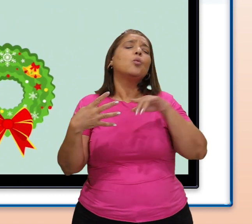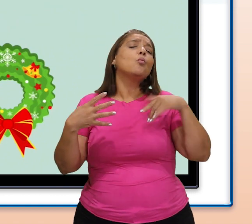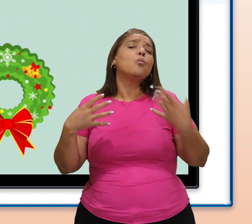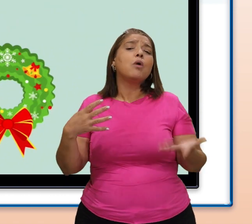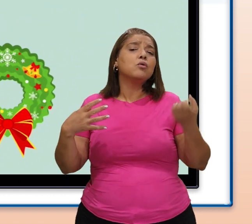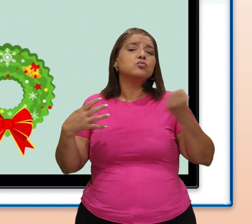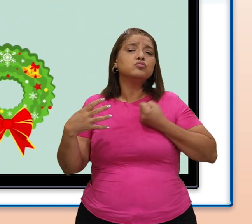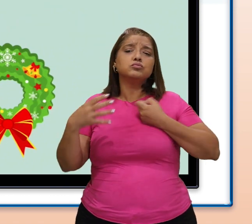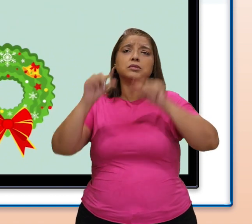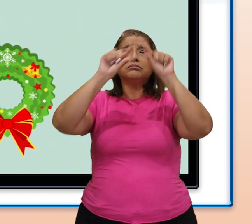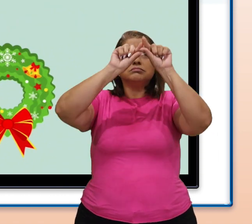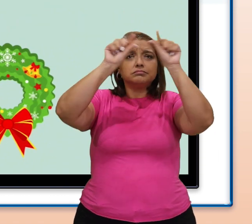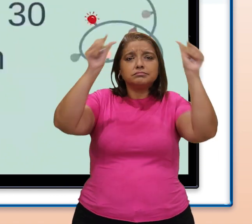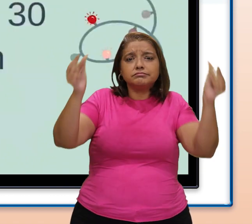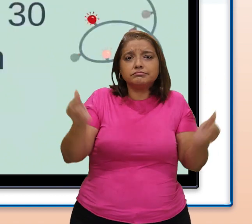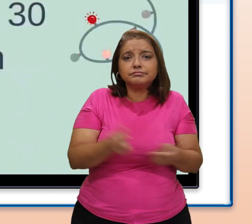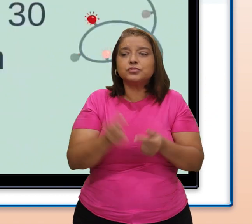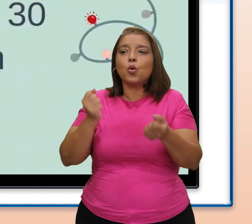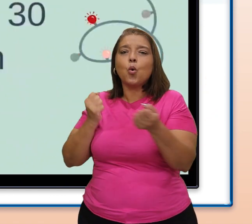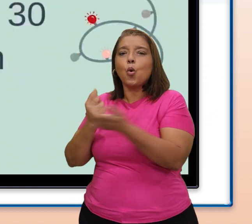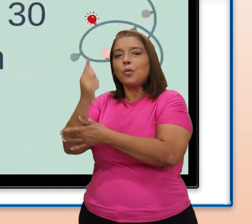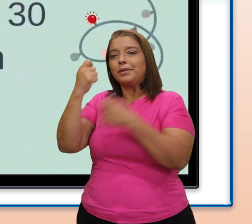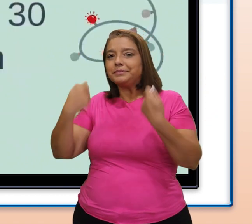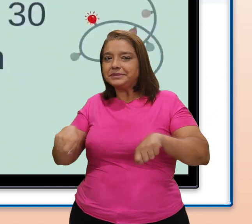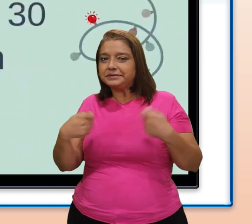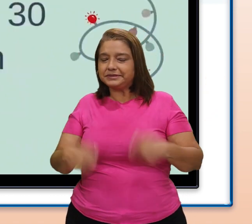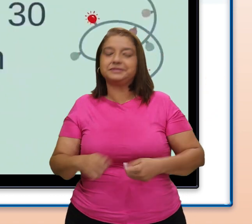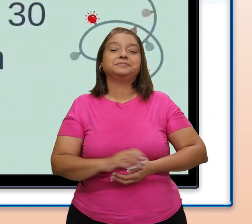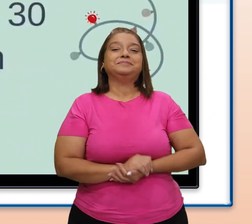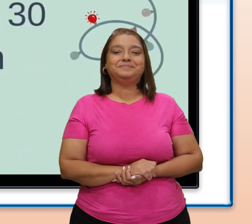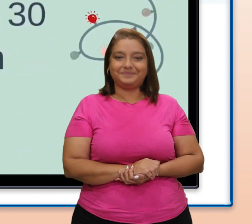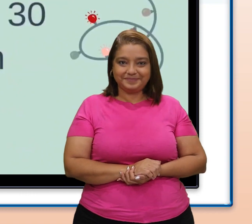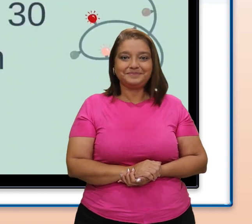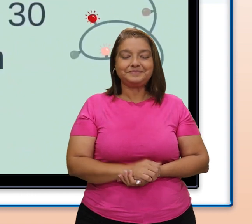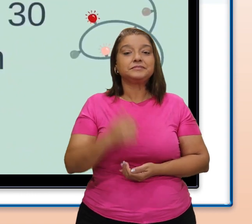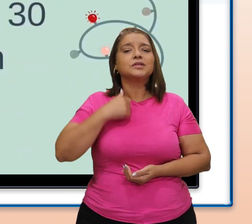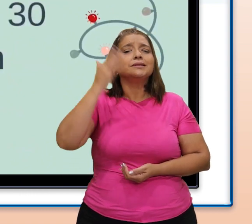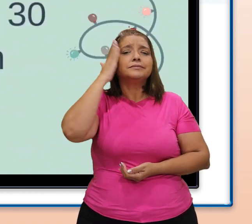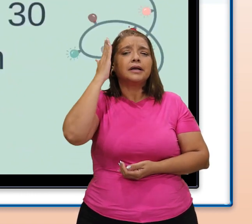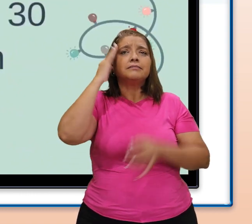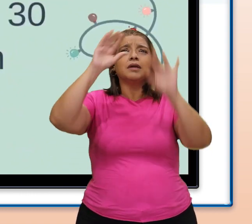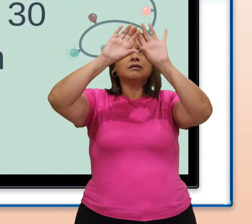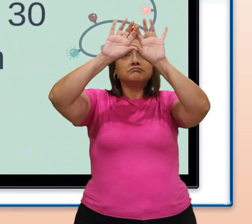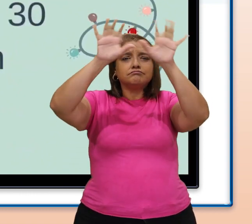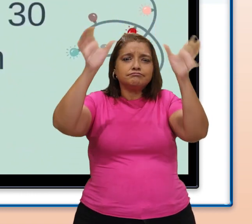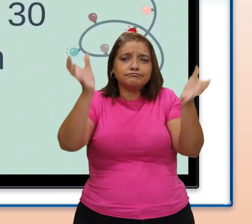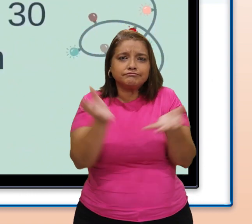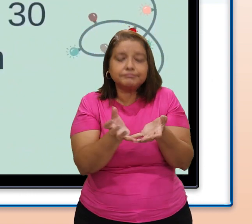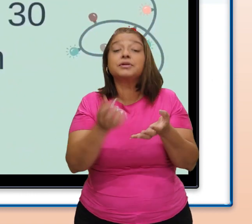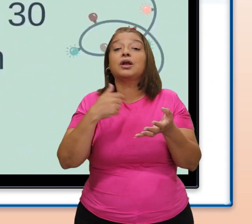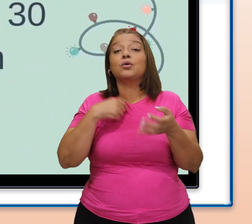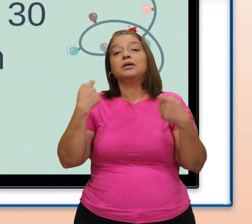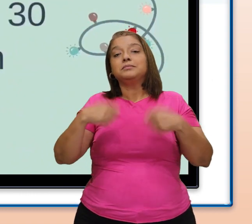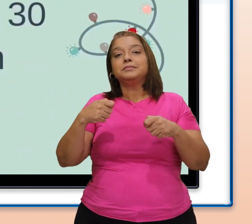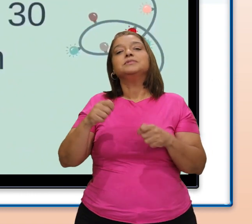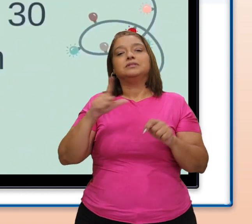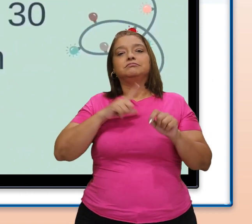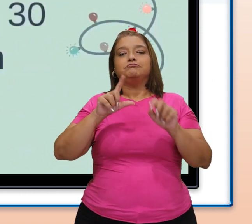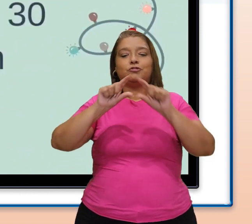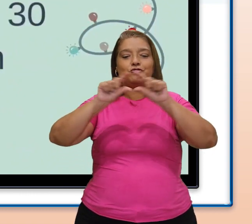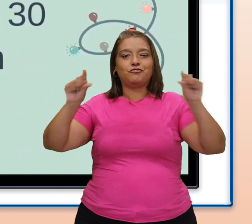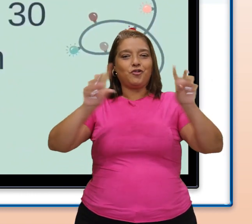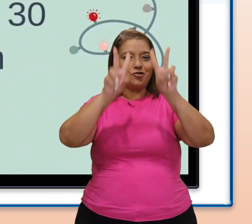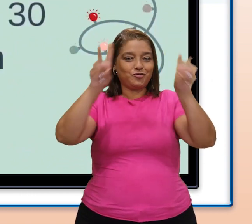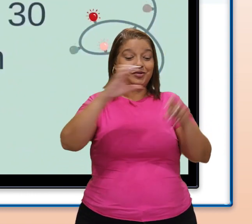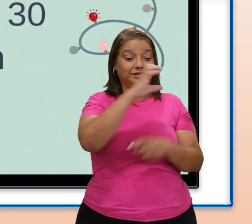qual será o comprimento da guirlanda? Para encontrar esse comprimento, também devemos usar a